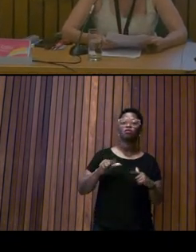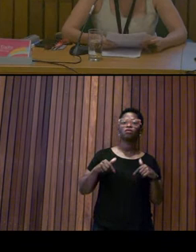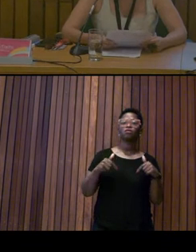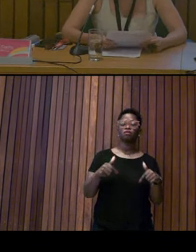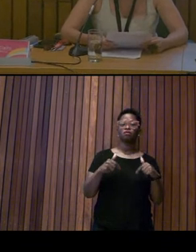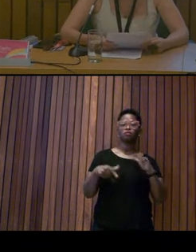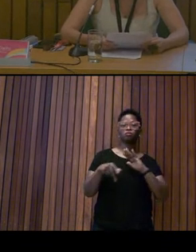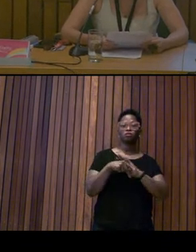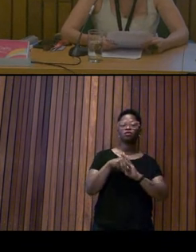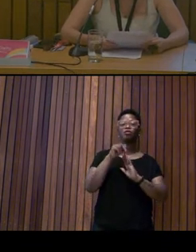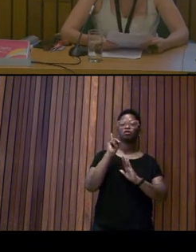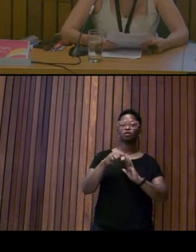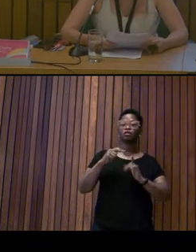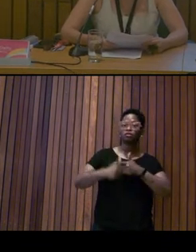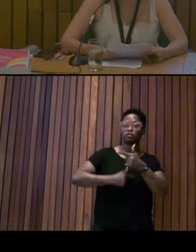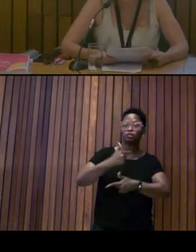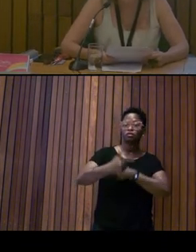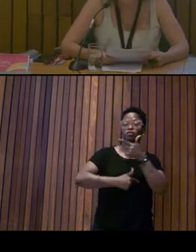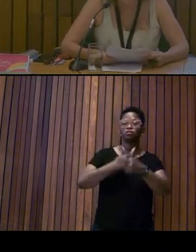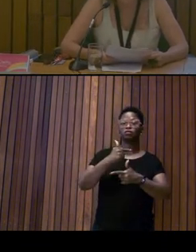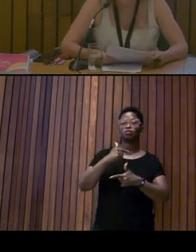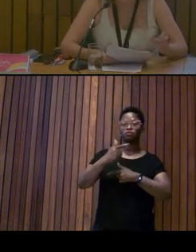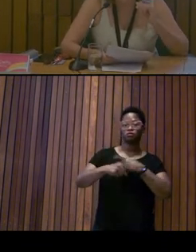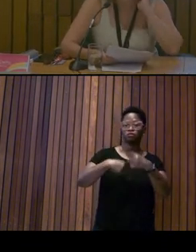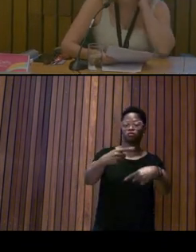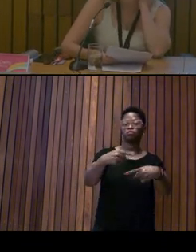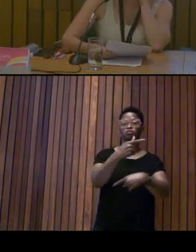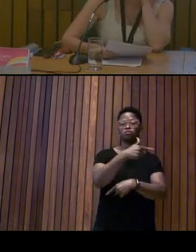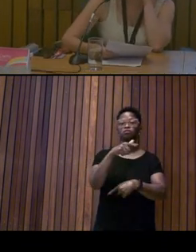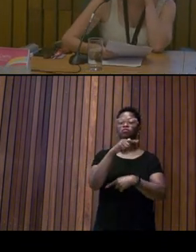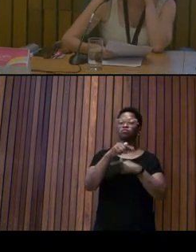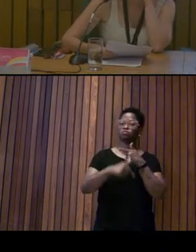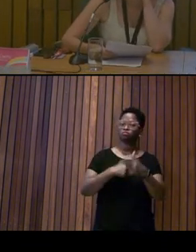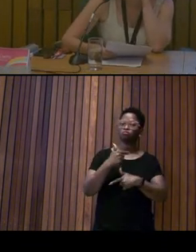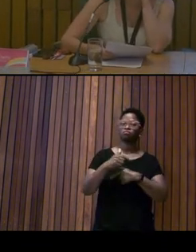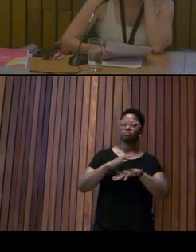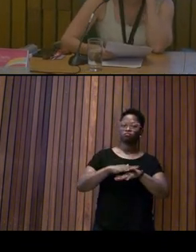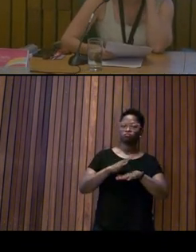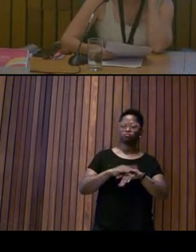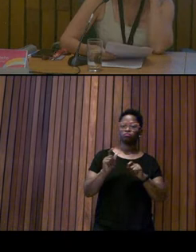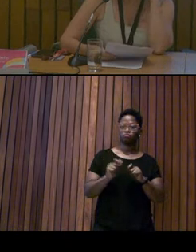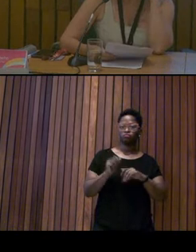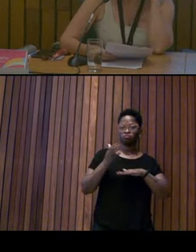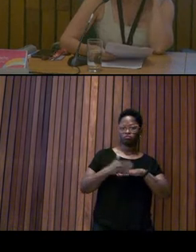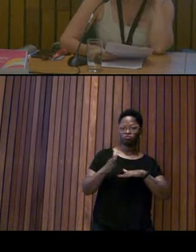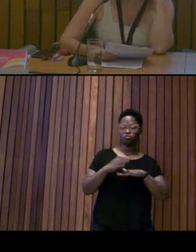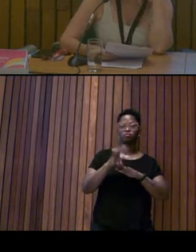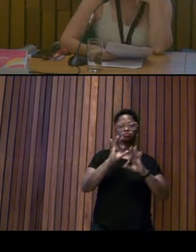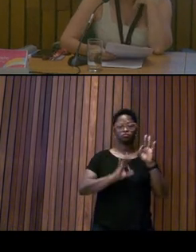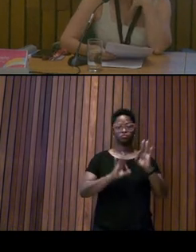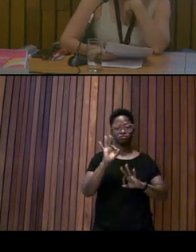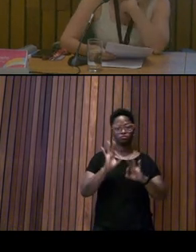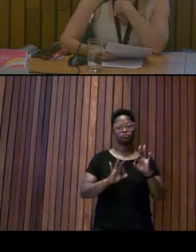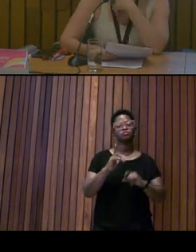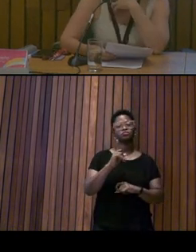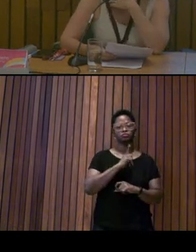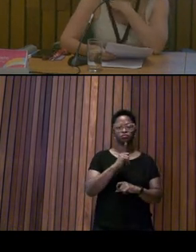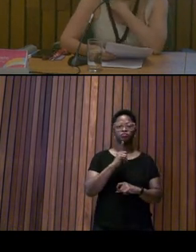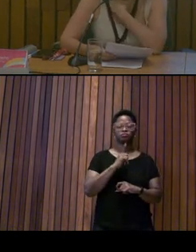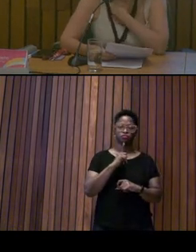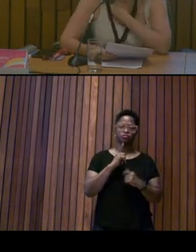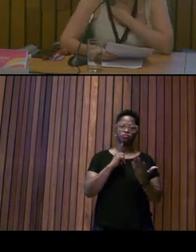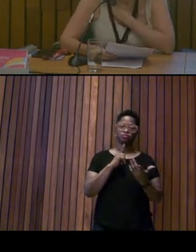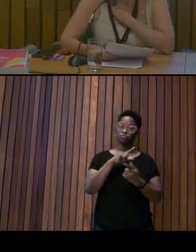né, artífices e seus respectivos ofícios. Esse projeto, então, ele teve